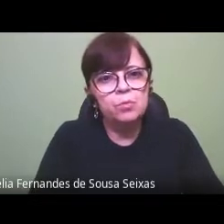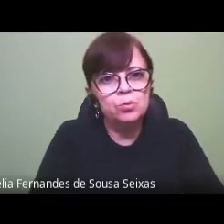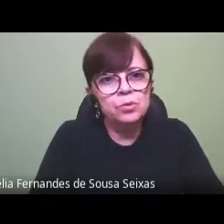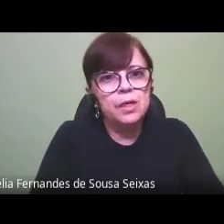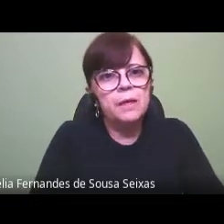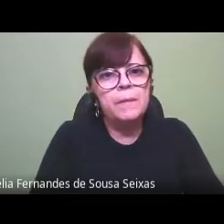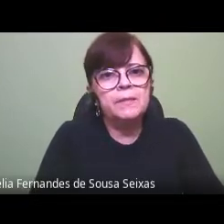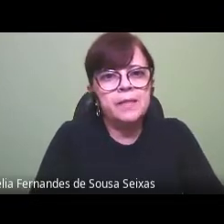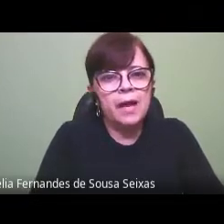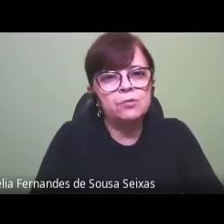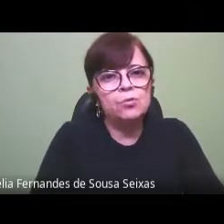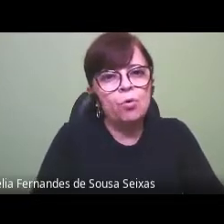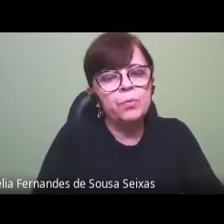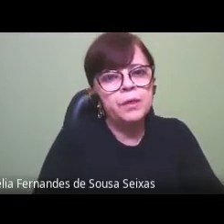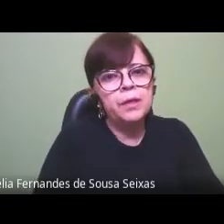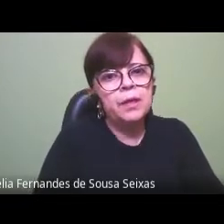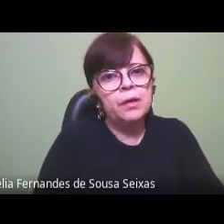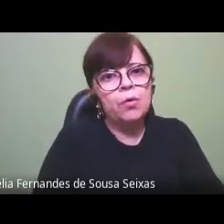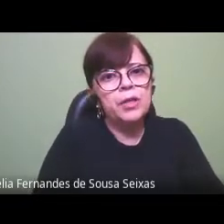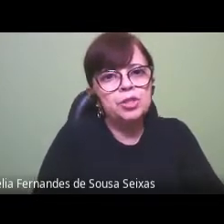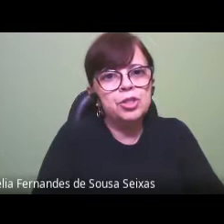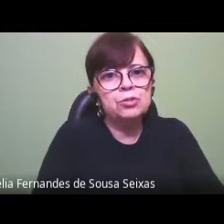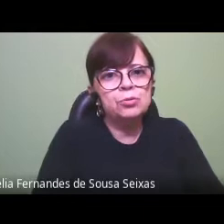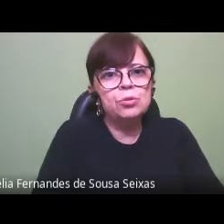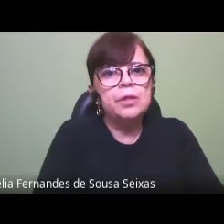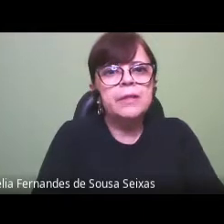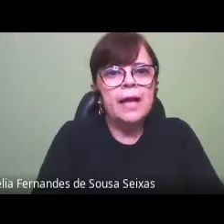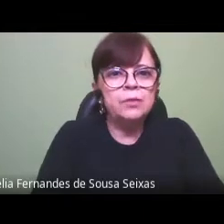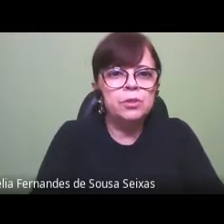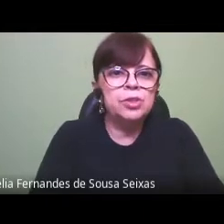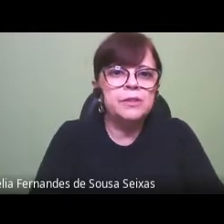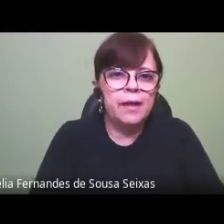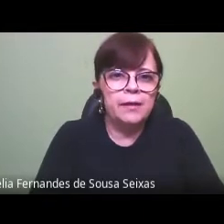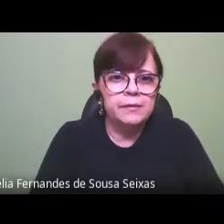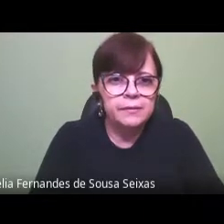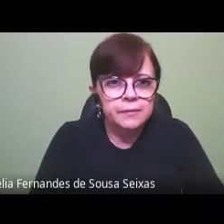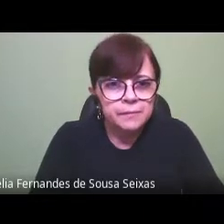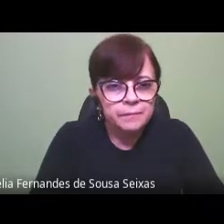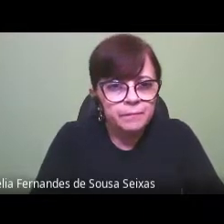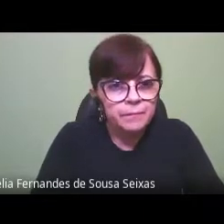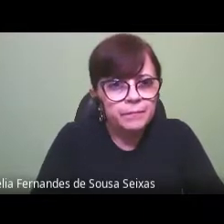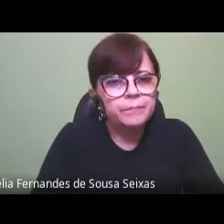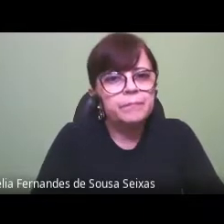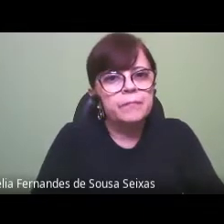esses símbolos e pensar sobre o registro da língua de sinais.